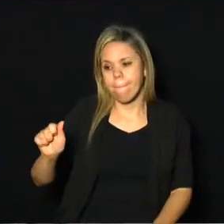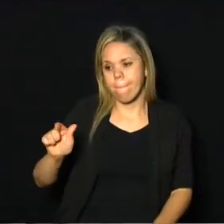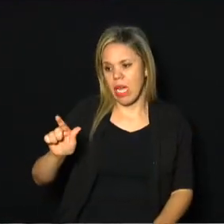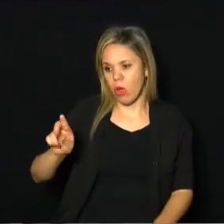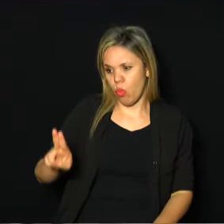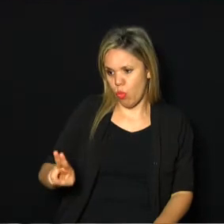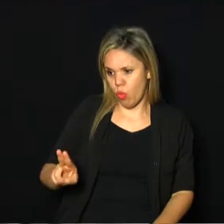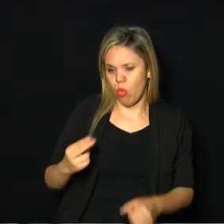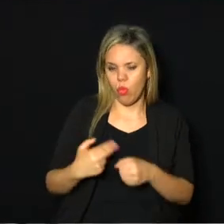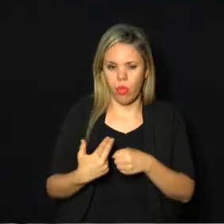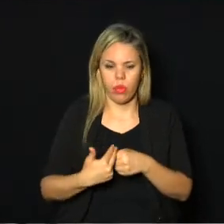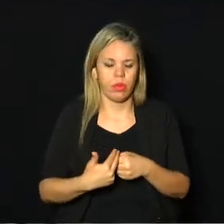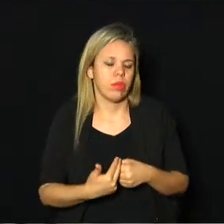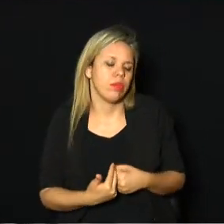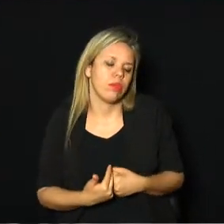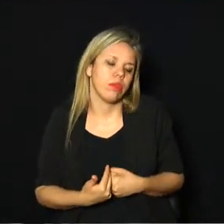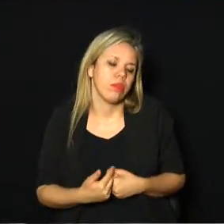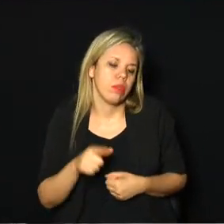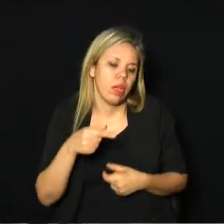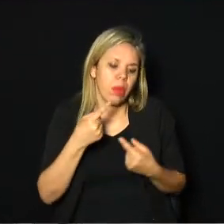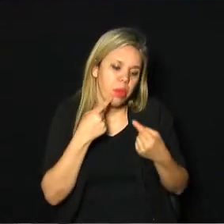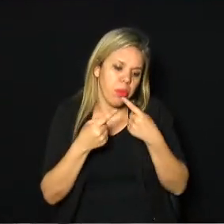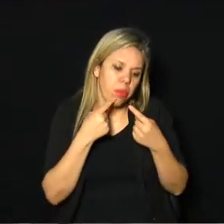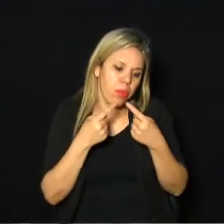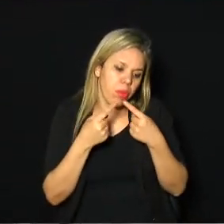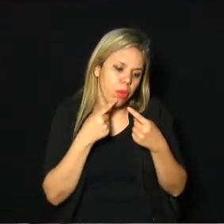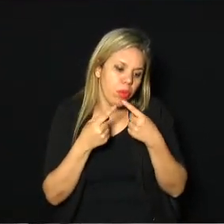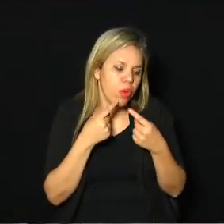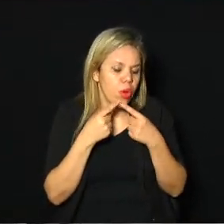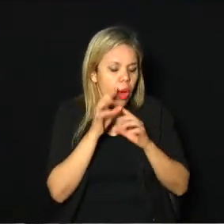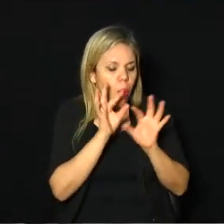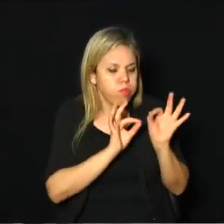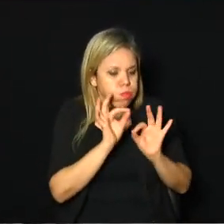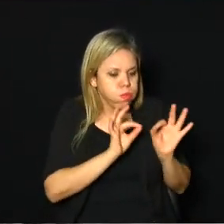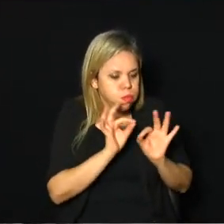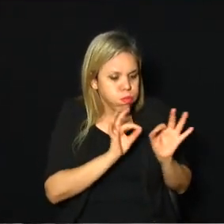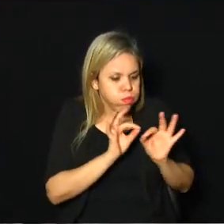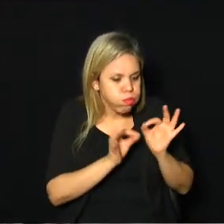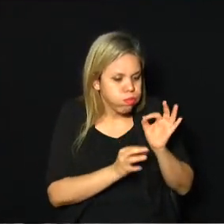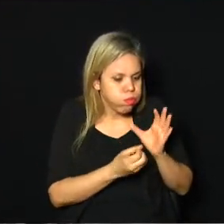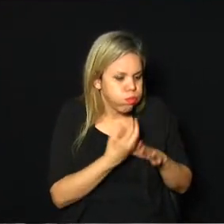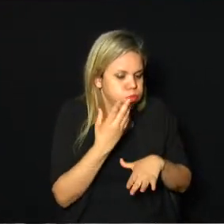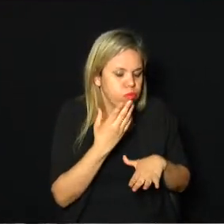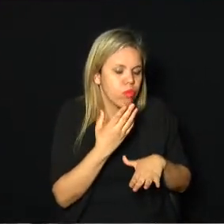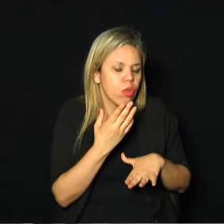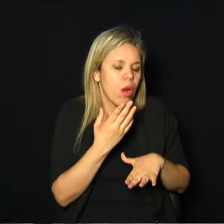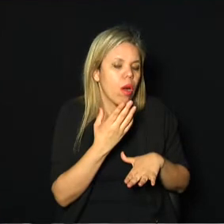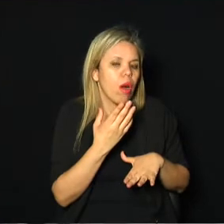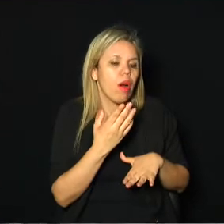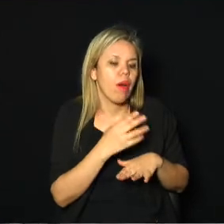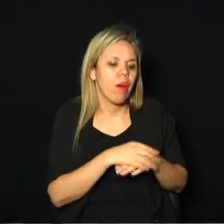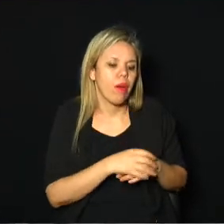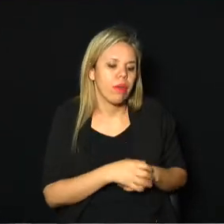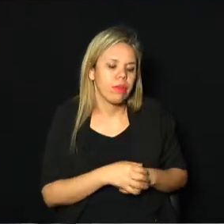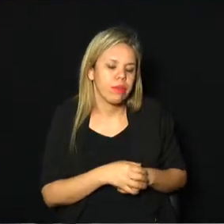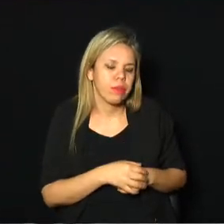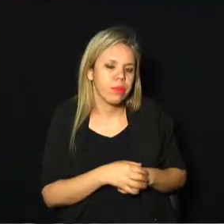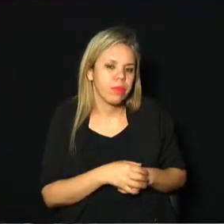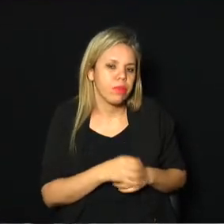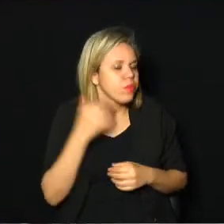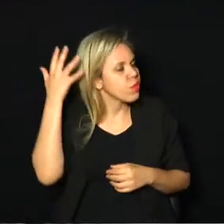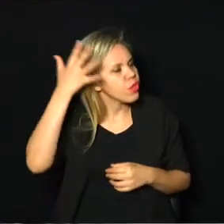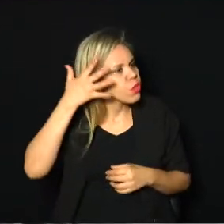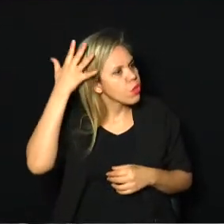Nós, por meio desse diálogo, nós elaboramos e estamos organizando um fórum